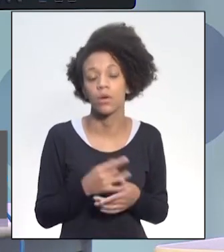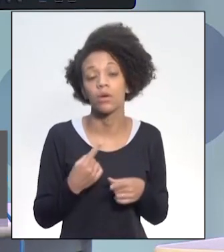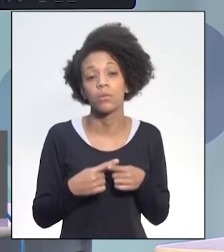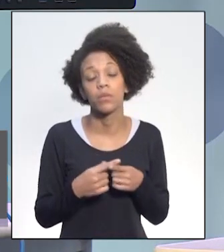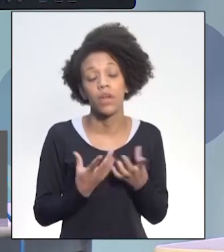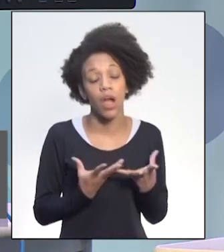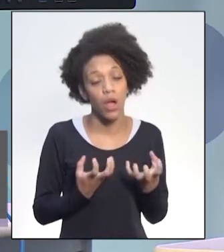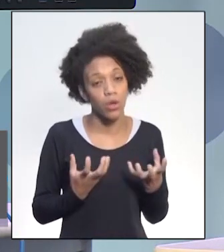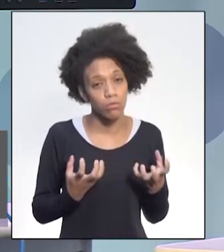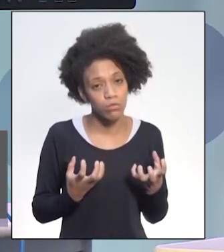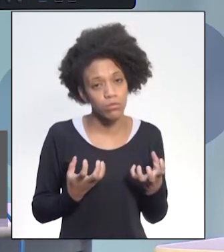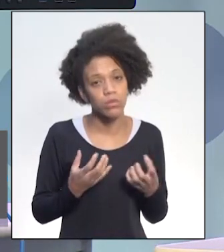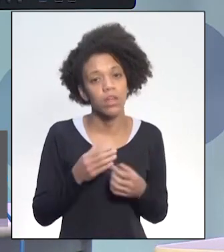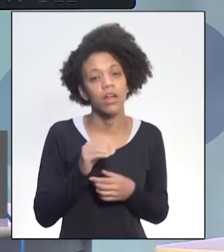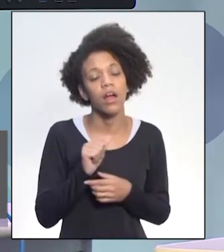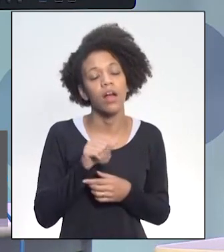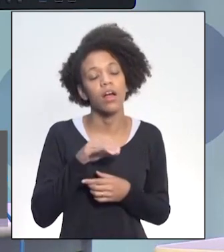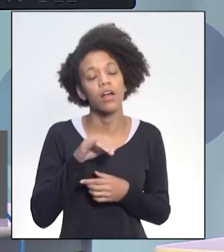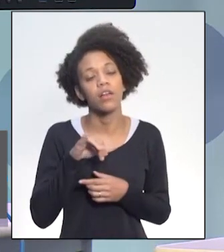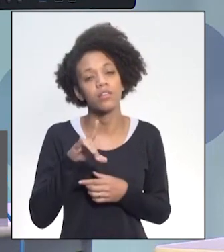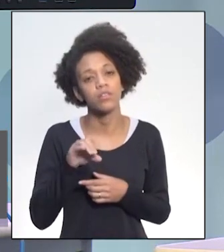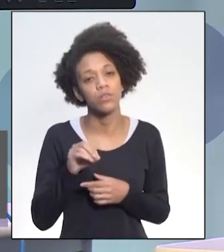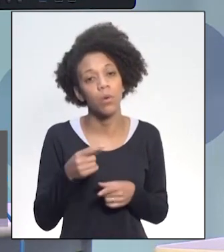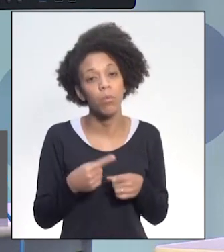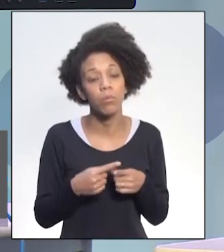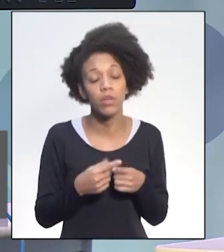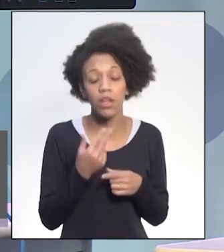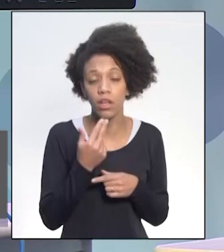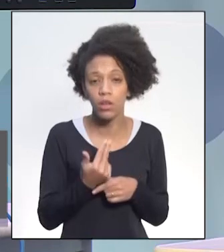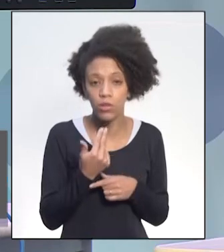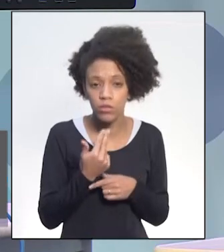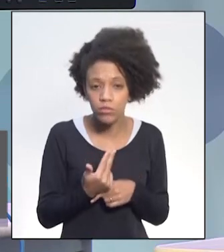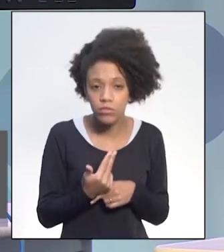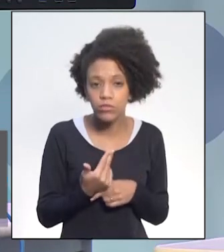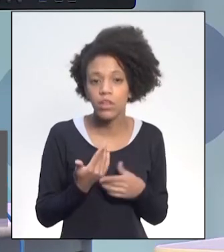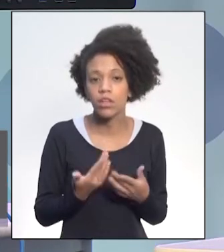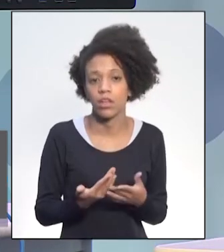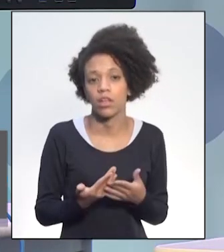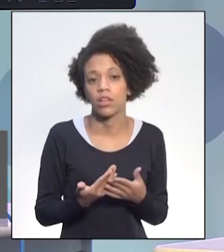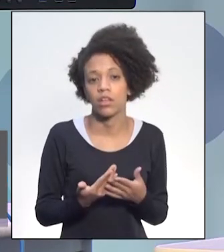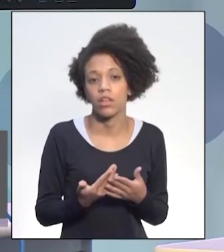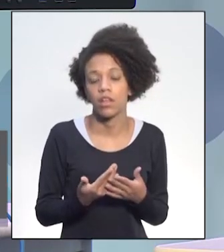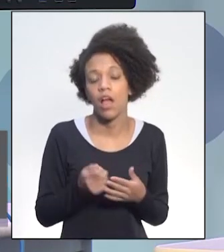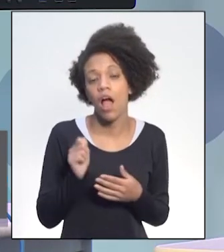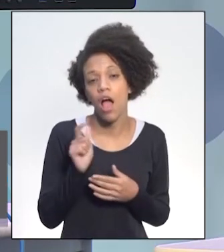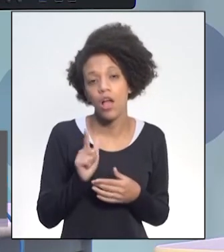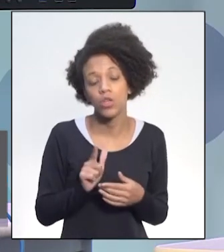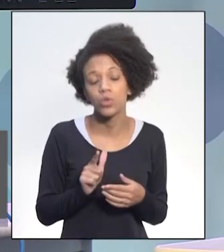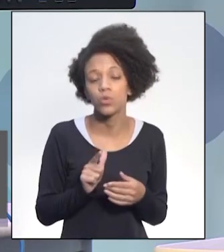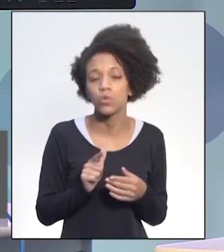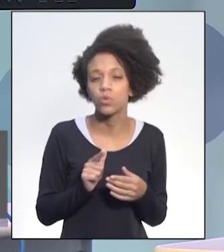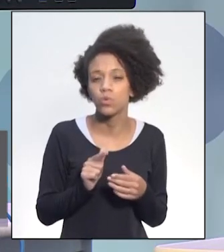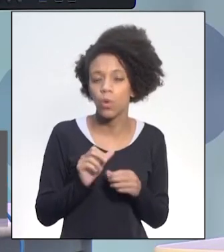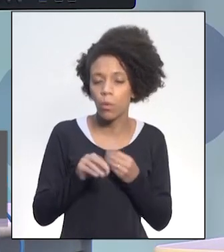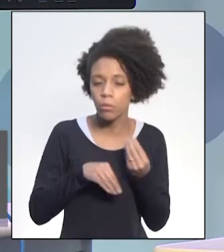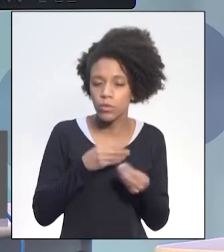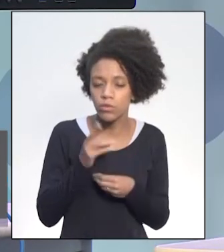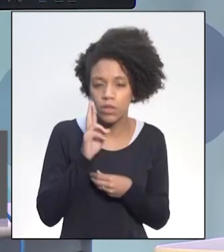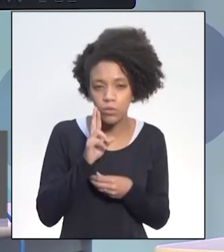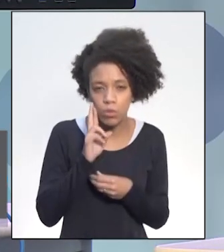solo ele vai estar ácido, porque a coloração da hortênsia ela está azul roxeado, né? Como nós colocamos